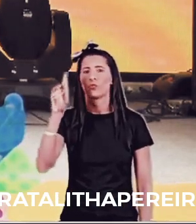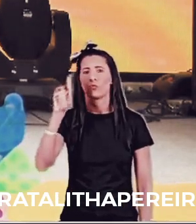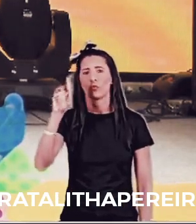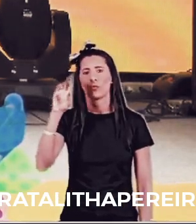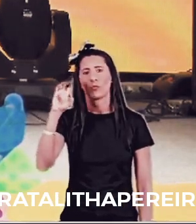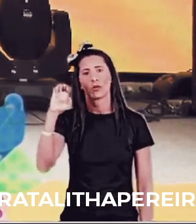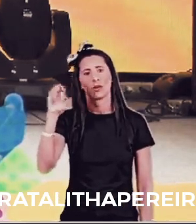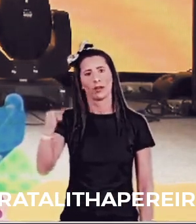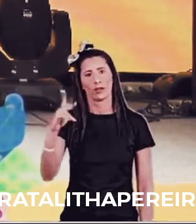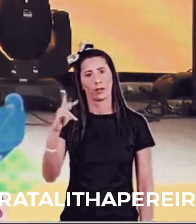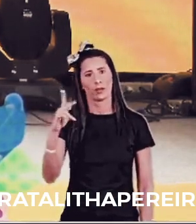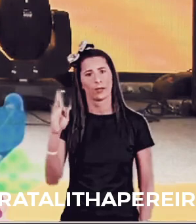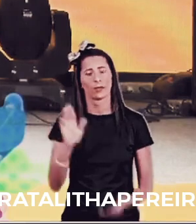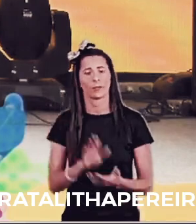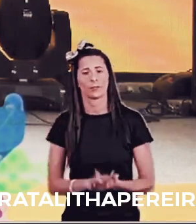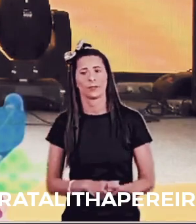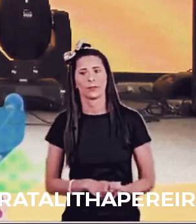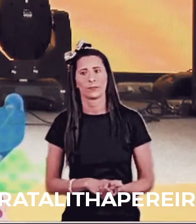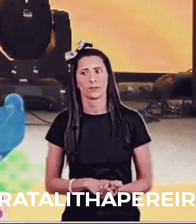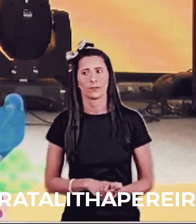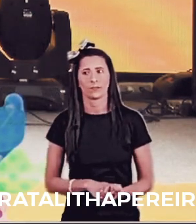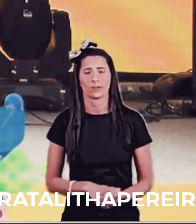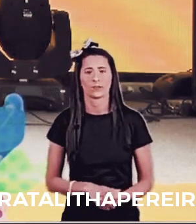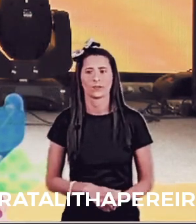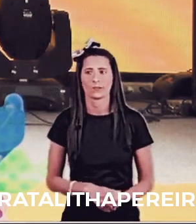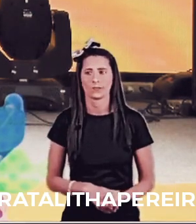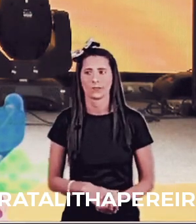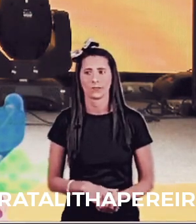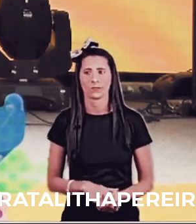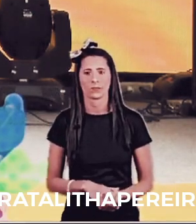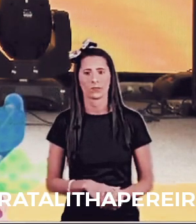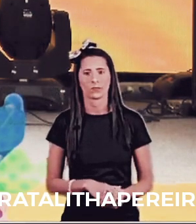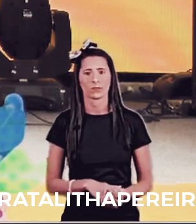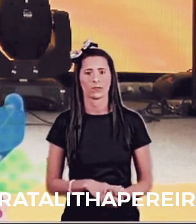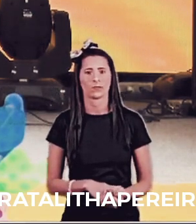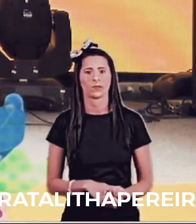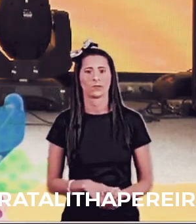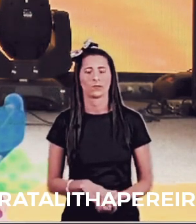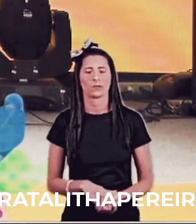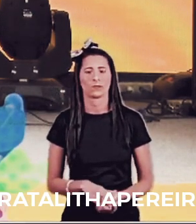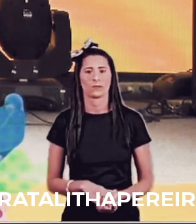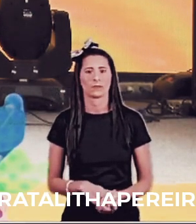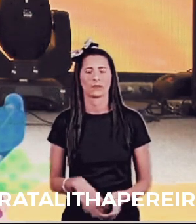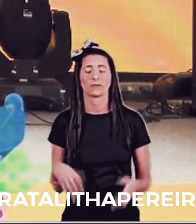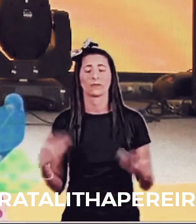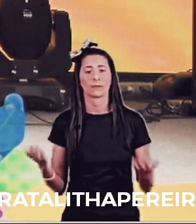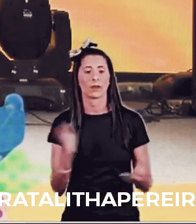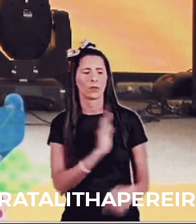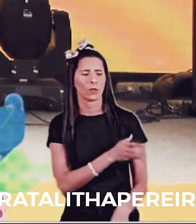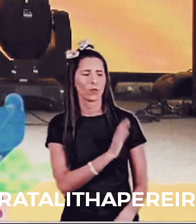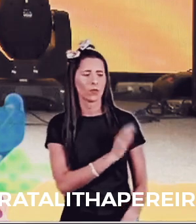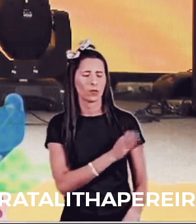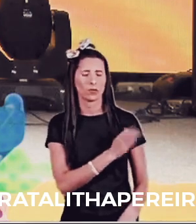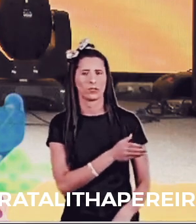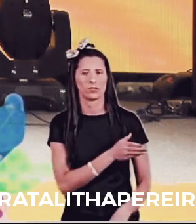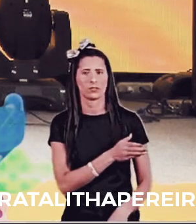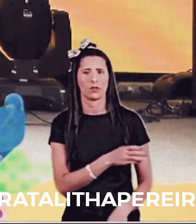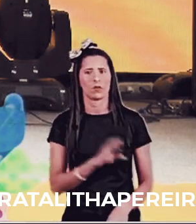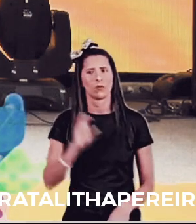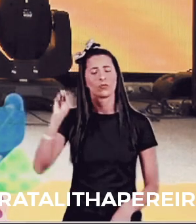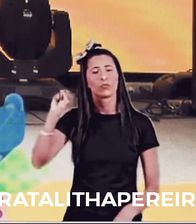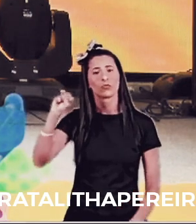de Shrek, que não era tão bom assim, que não era tão bonito assim. O coraçãozinho é isso aí. O